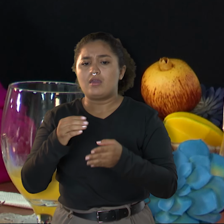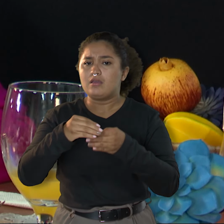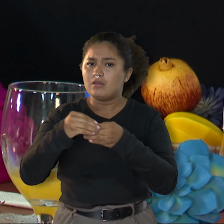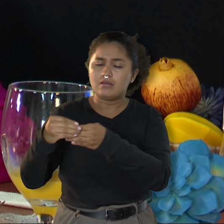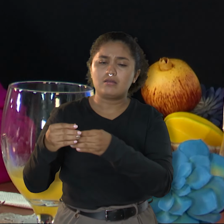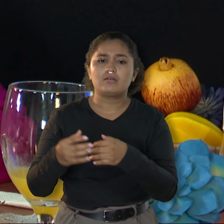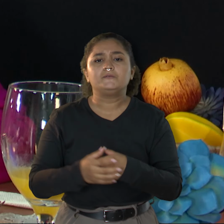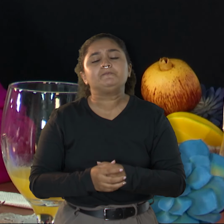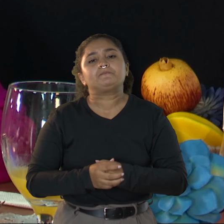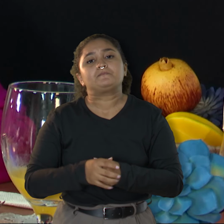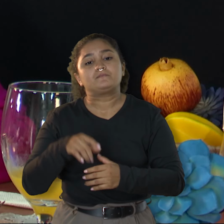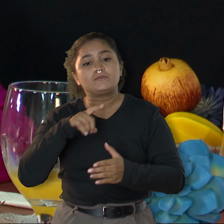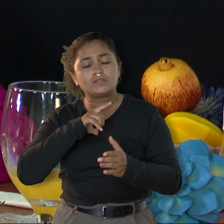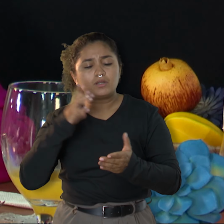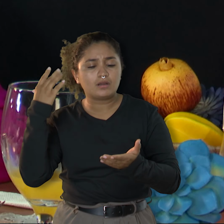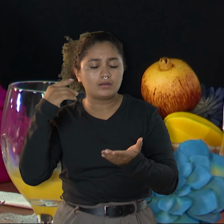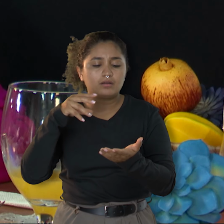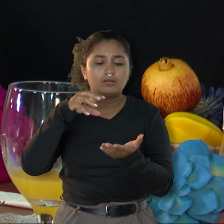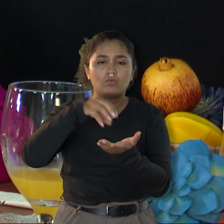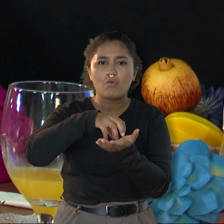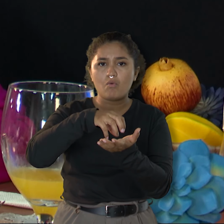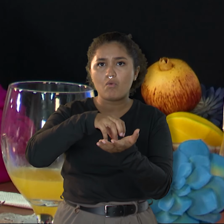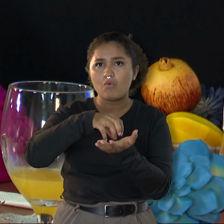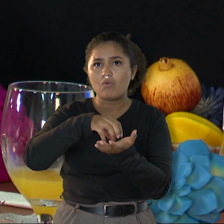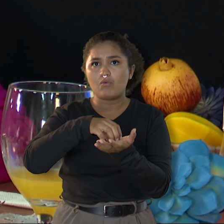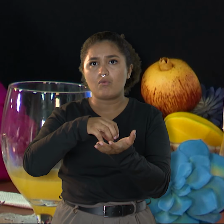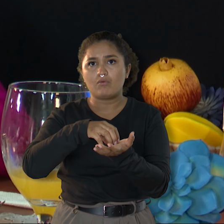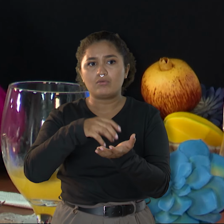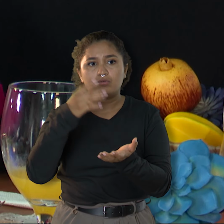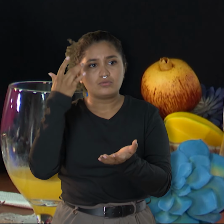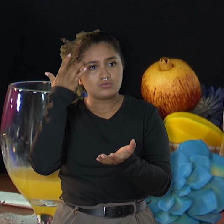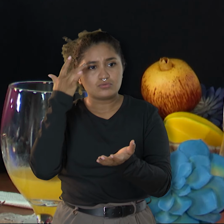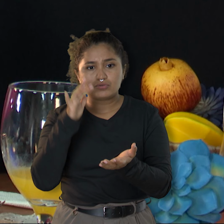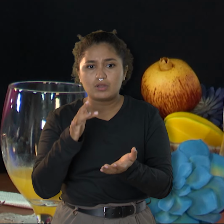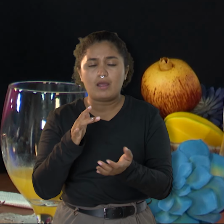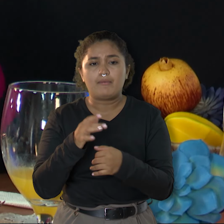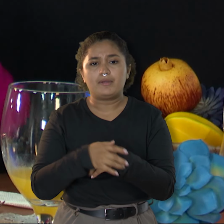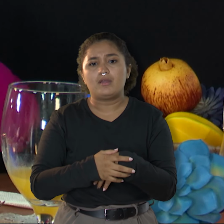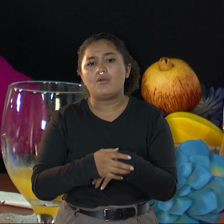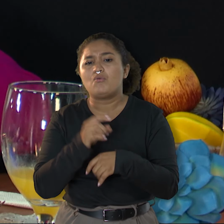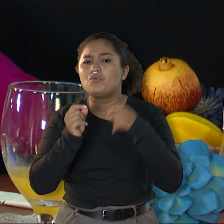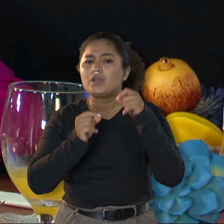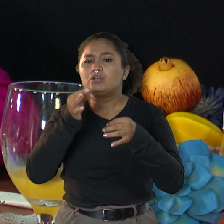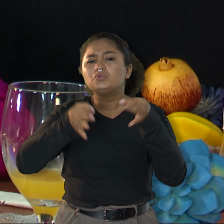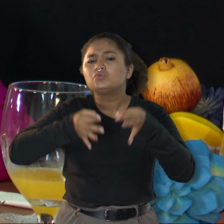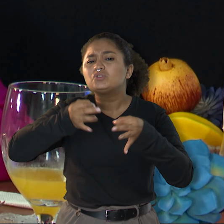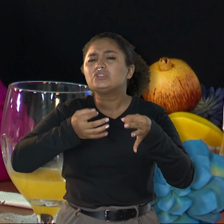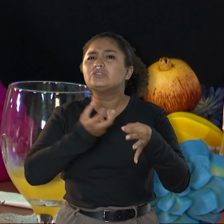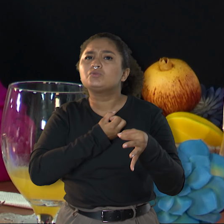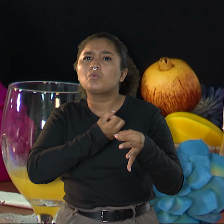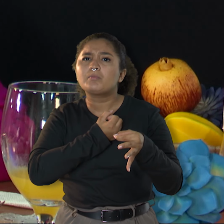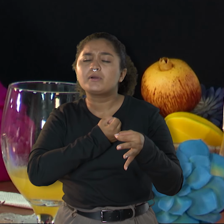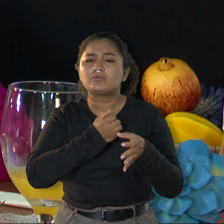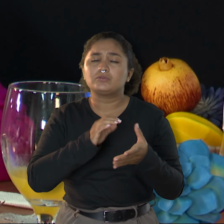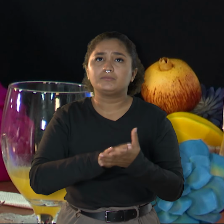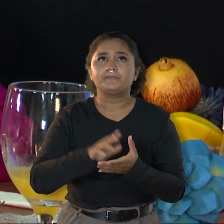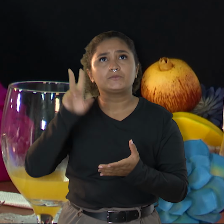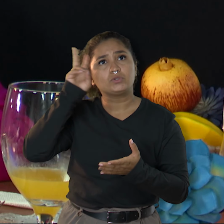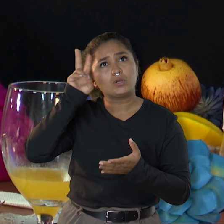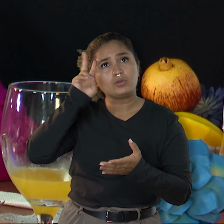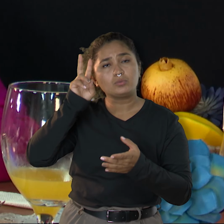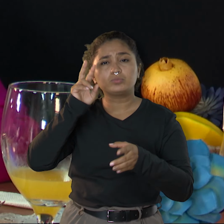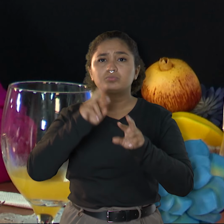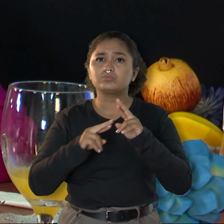núcleo e saiu o resultado. Ninguém nem sabia o que era um tal de justiça em números. E eu lembro que a gente foi numa